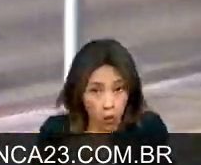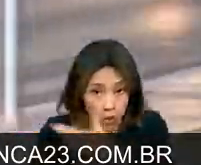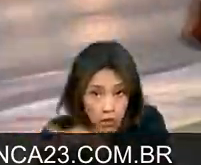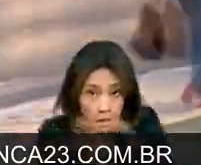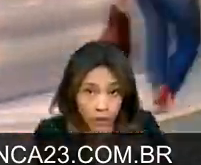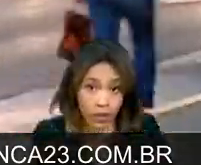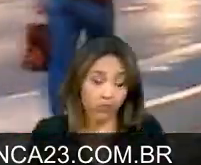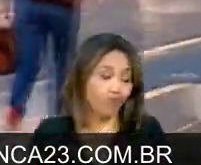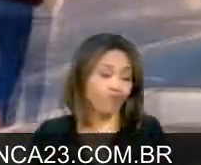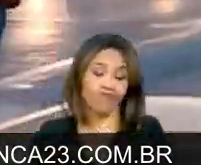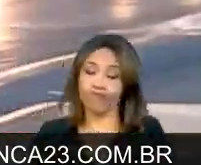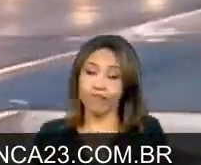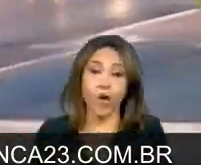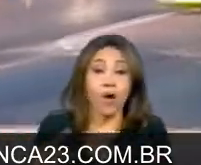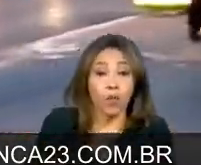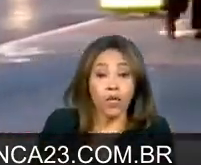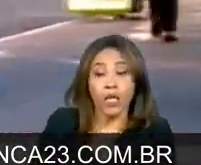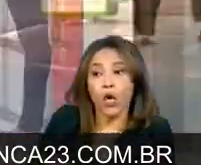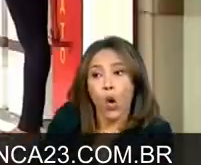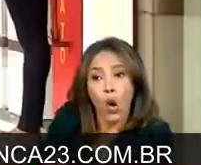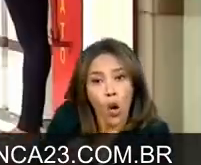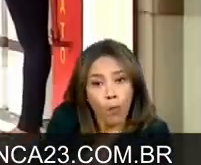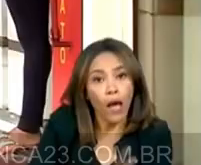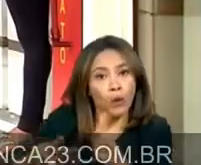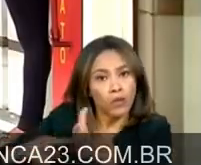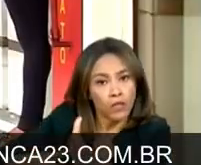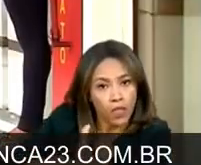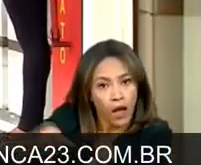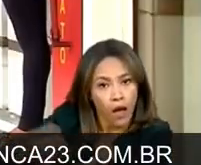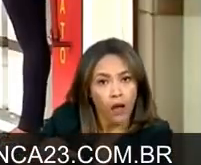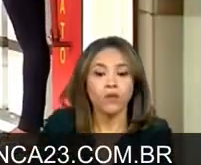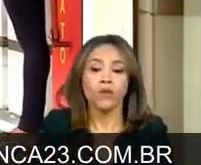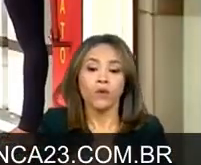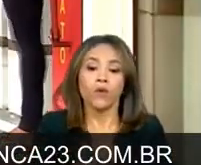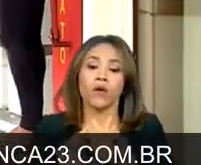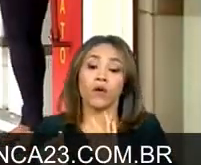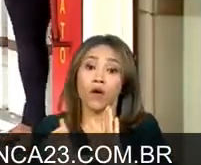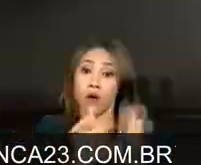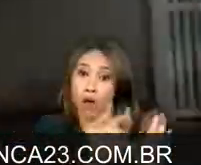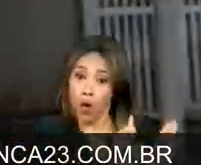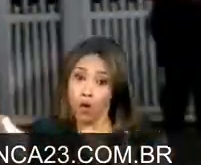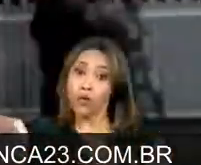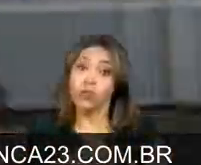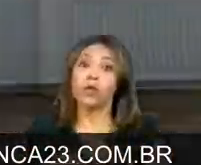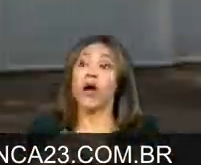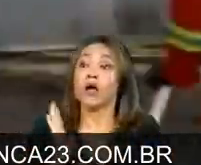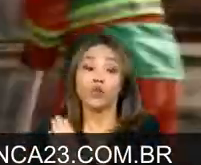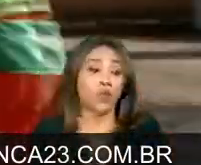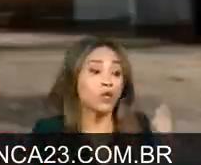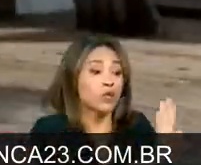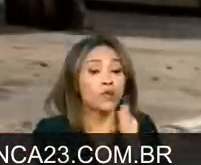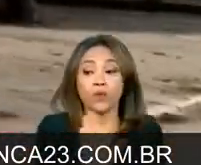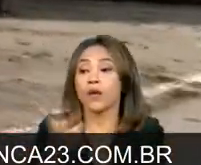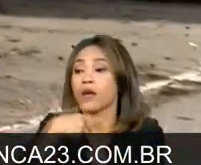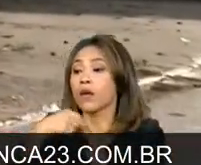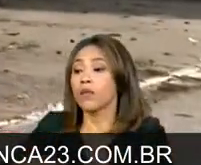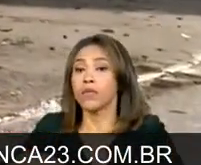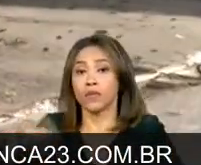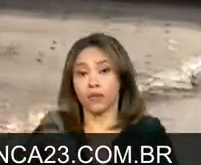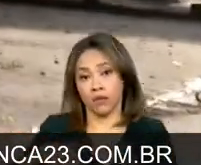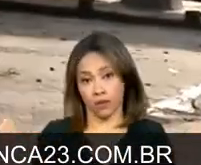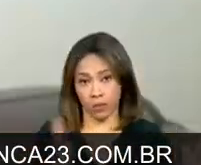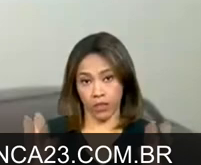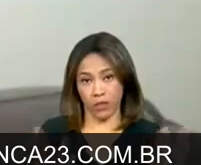isso, além de cobrar dos empresários, sindicatos, moradores e comerciantes vêm ajudando quem precisa estar nas ruas nos períodos